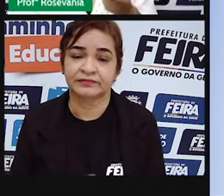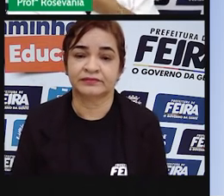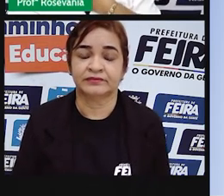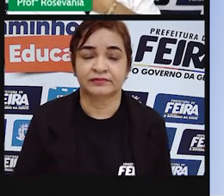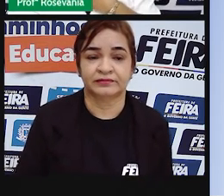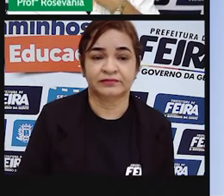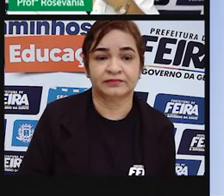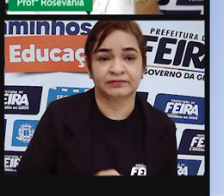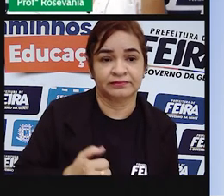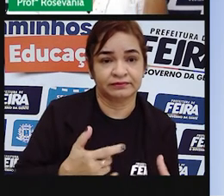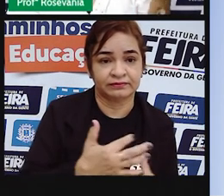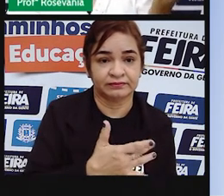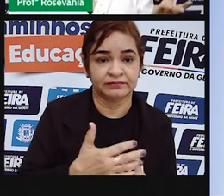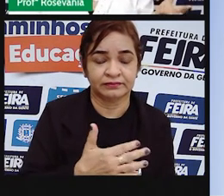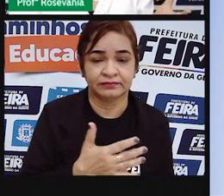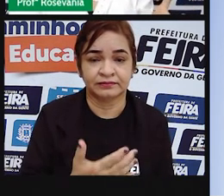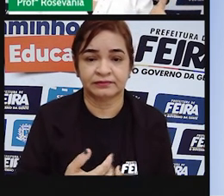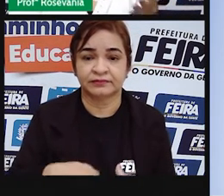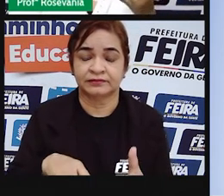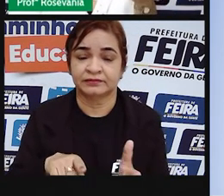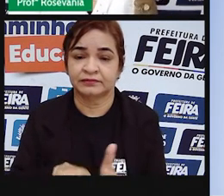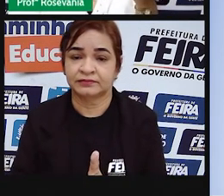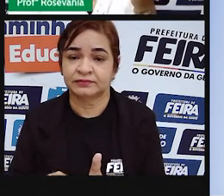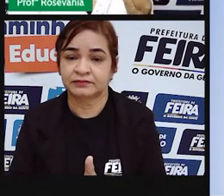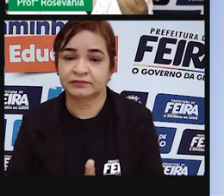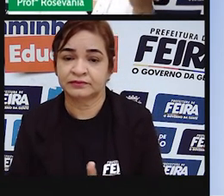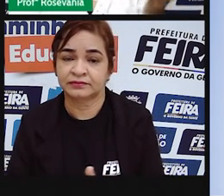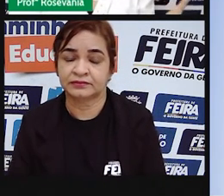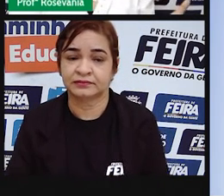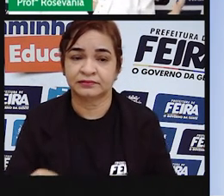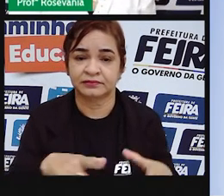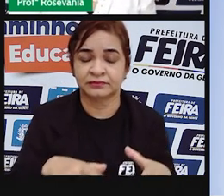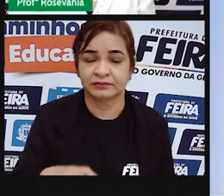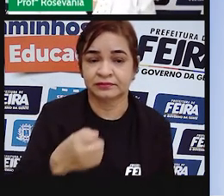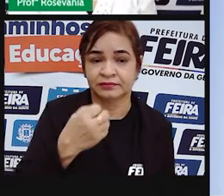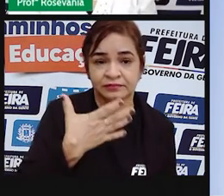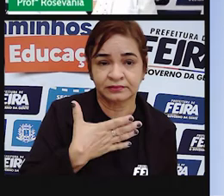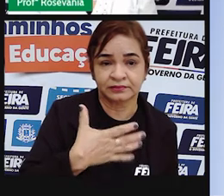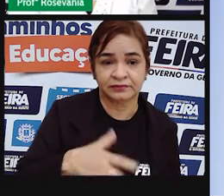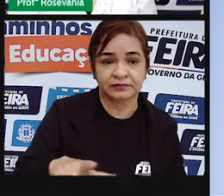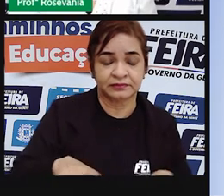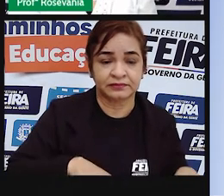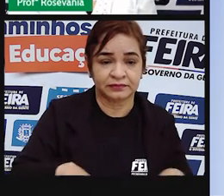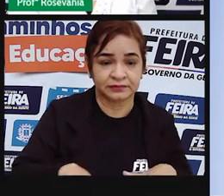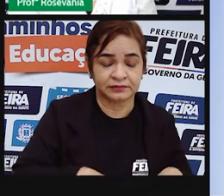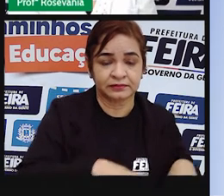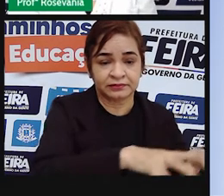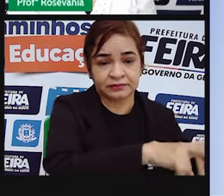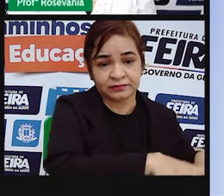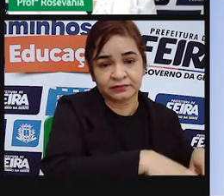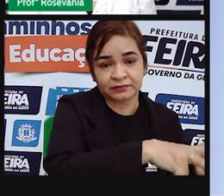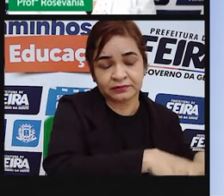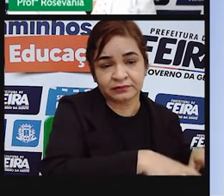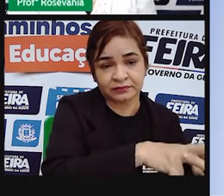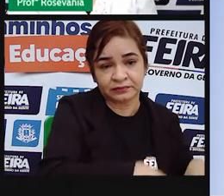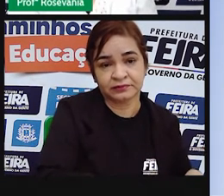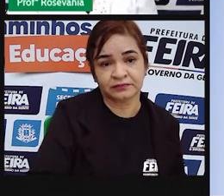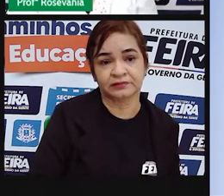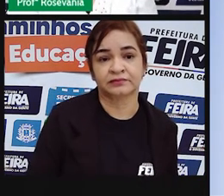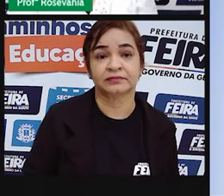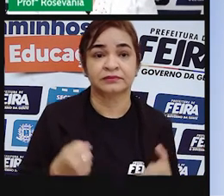com a tô precisando de quantas pessoas para trabalhar esse processo mais desenvolvimento